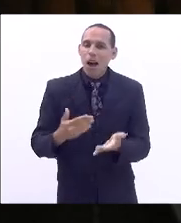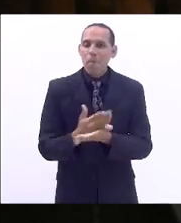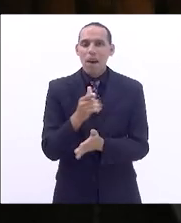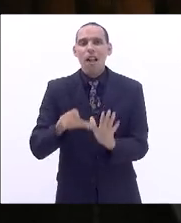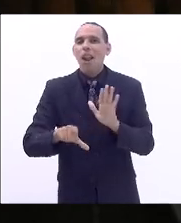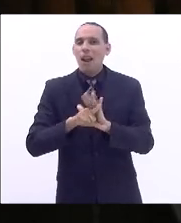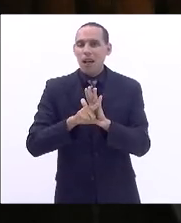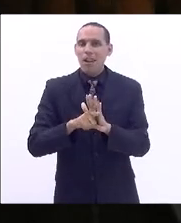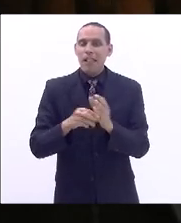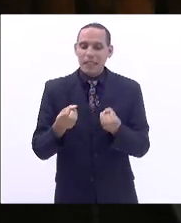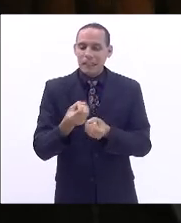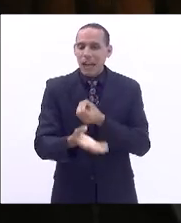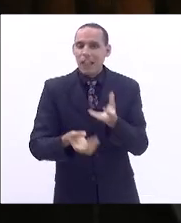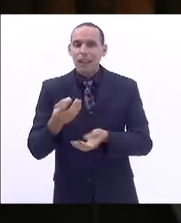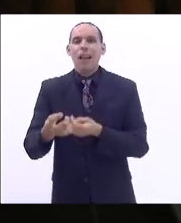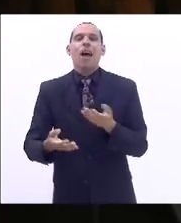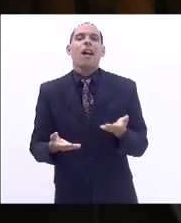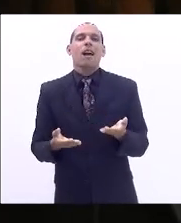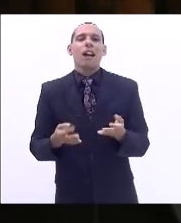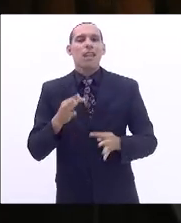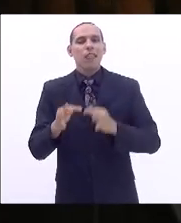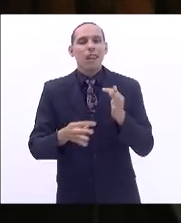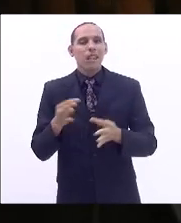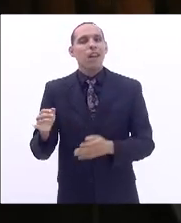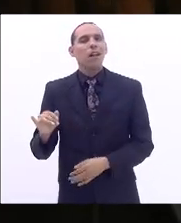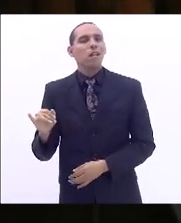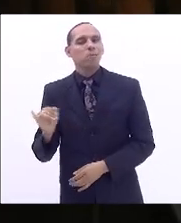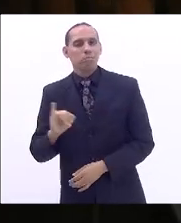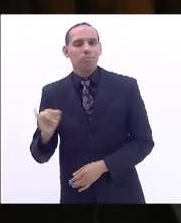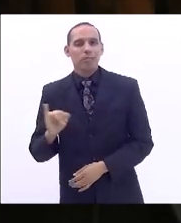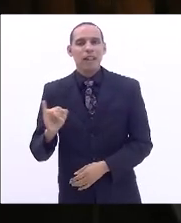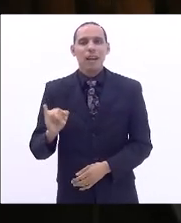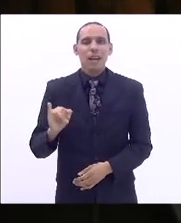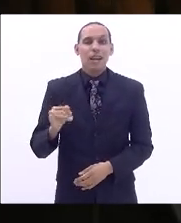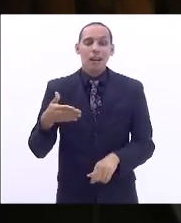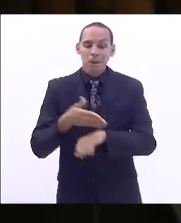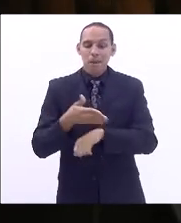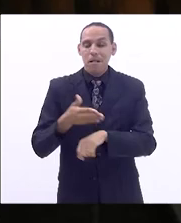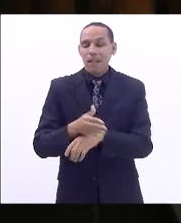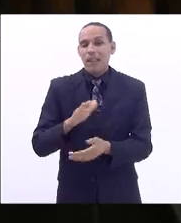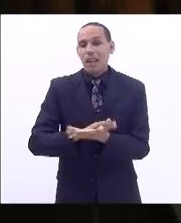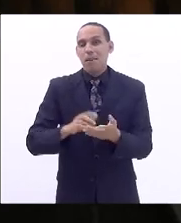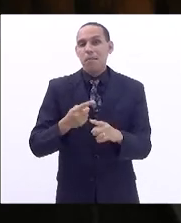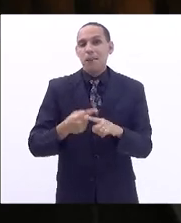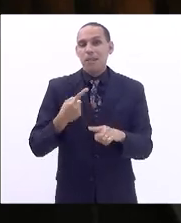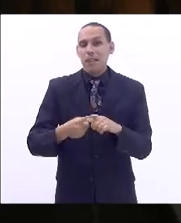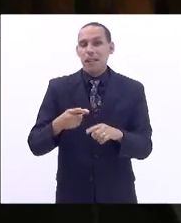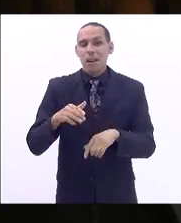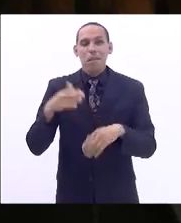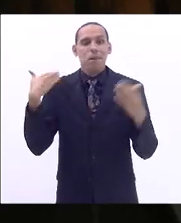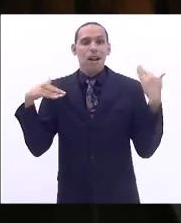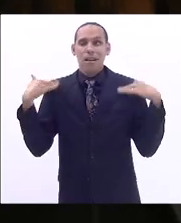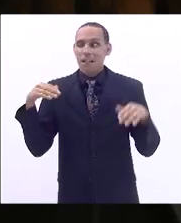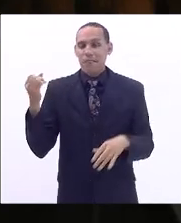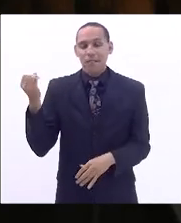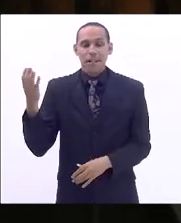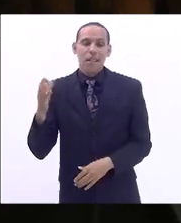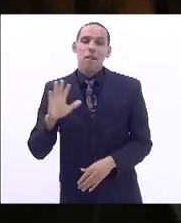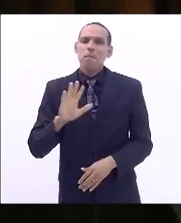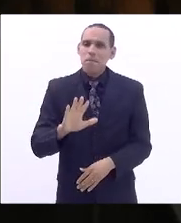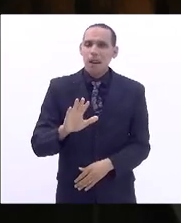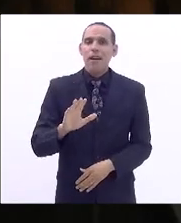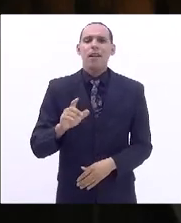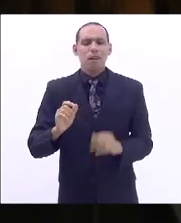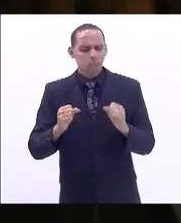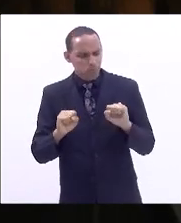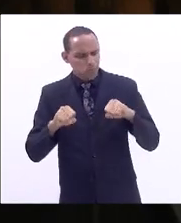recente conferindo tratamento tributário ela não participou da discussão que eu tava passeando mas uma lei fundamental emblemática para o